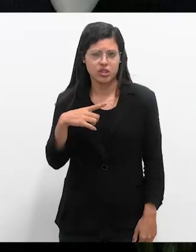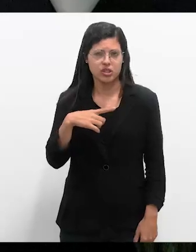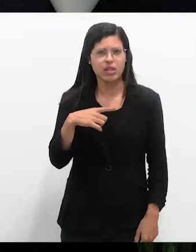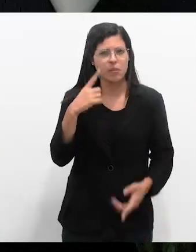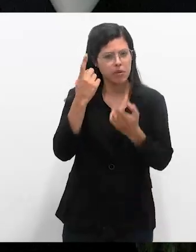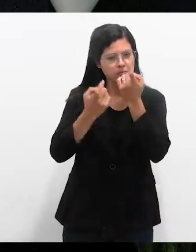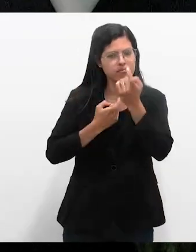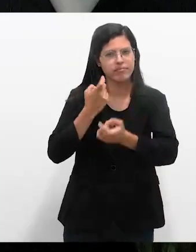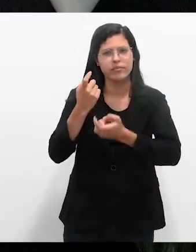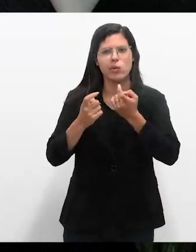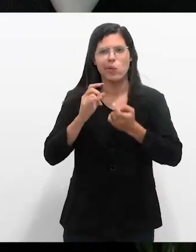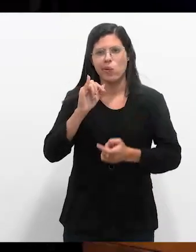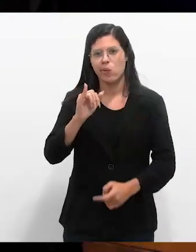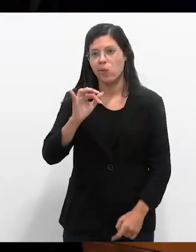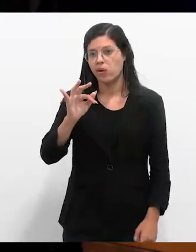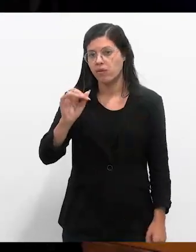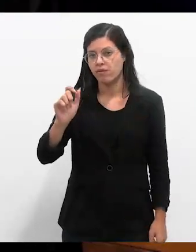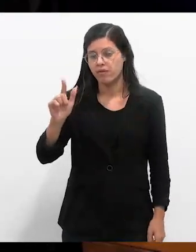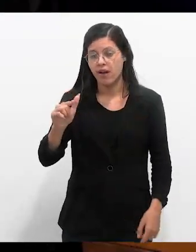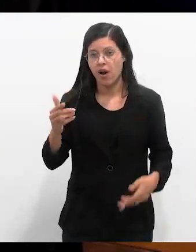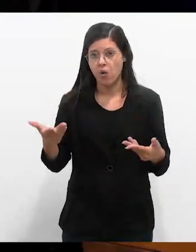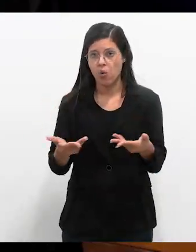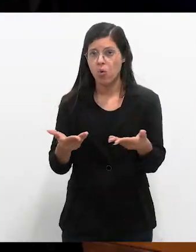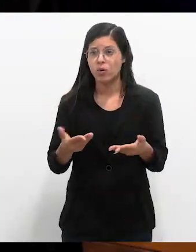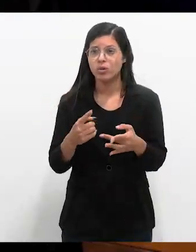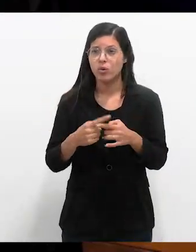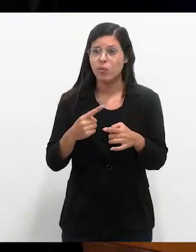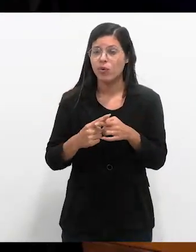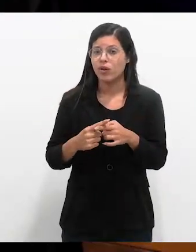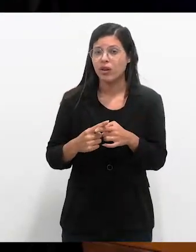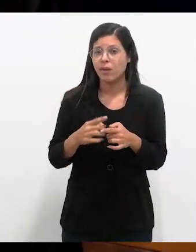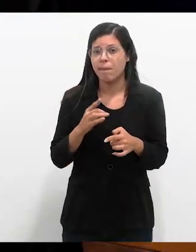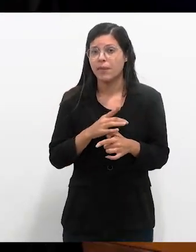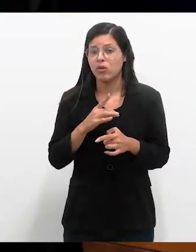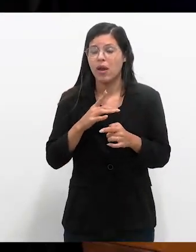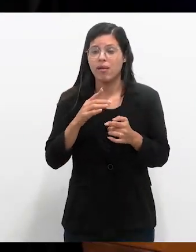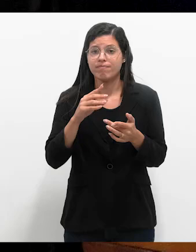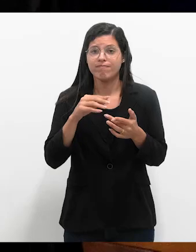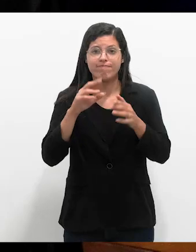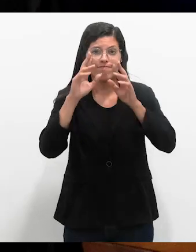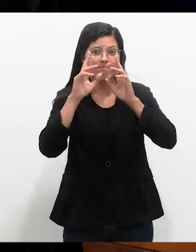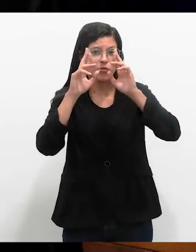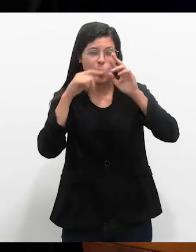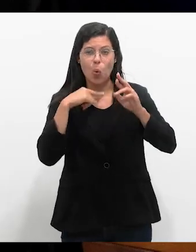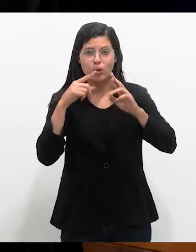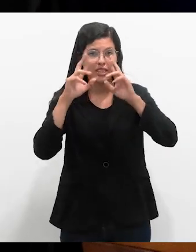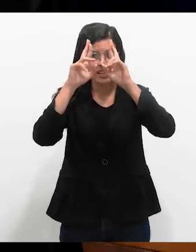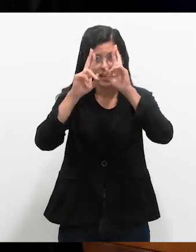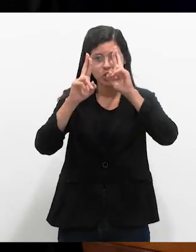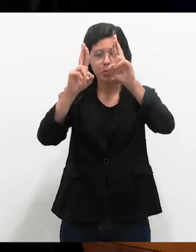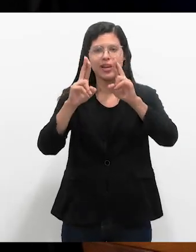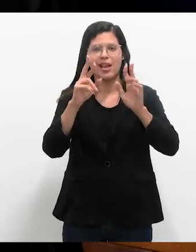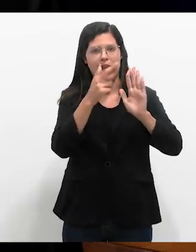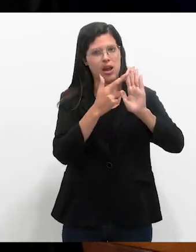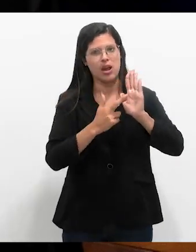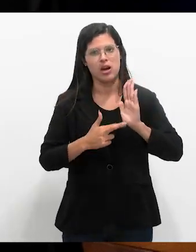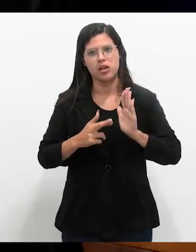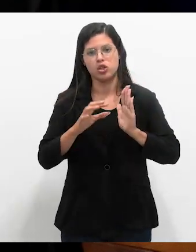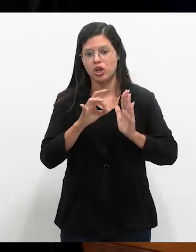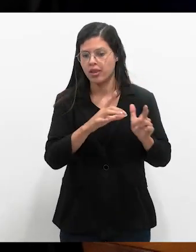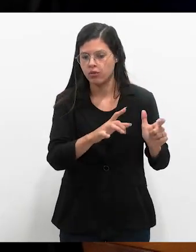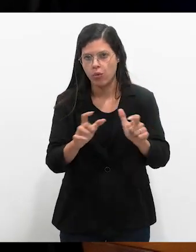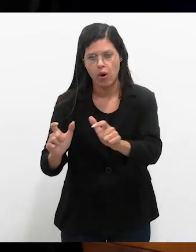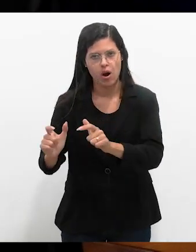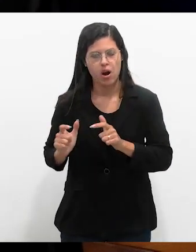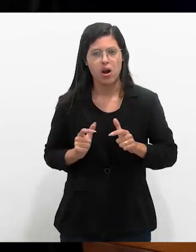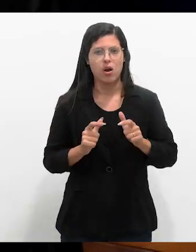hoje, porque o meu maior problema com Ifá é ele de respeitar as regras de cada terra, e a gente não está aqui para isso. A gente precisa,